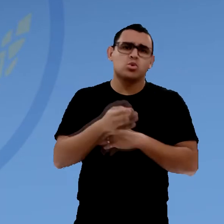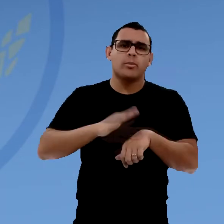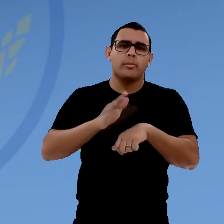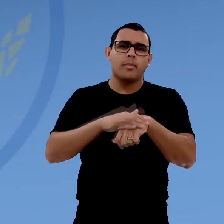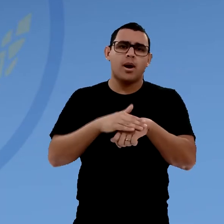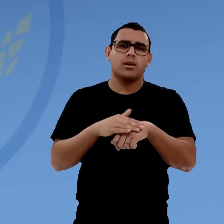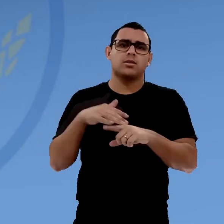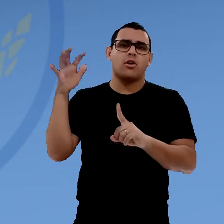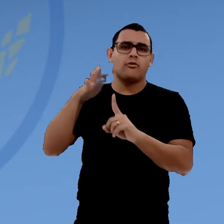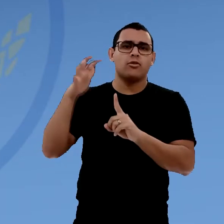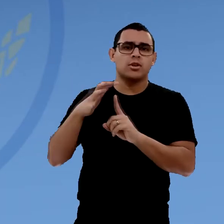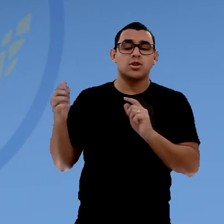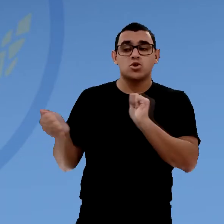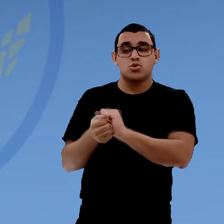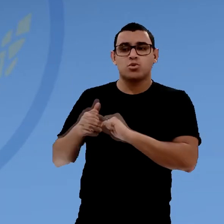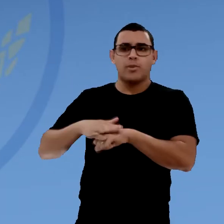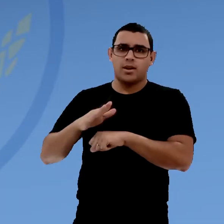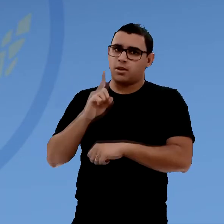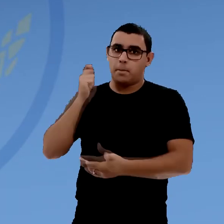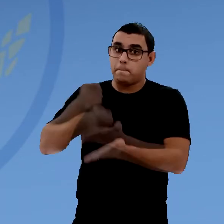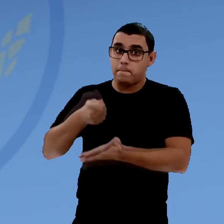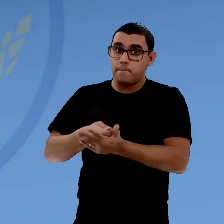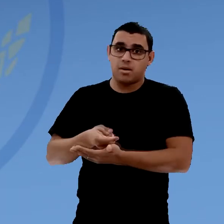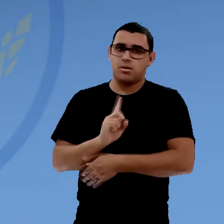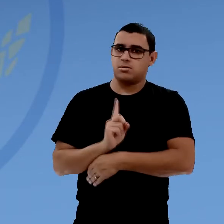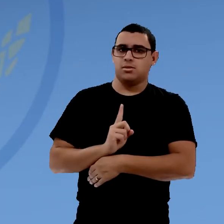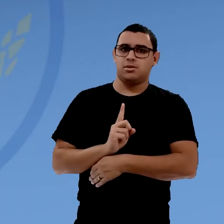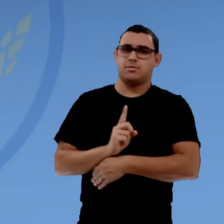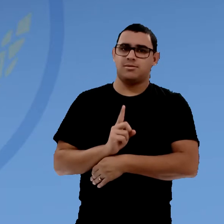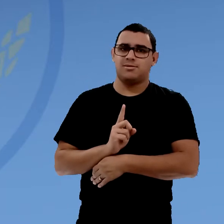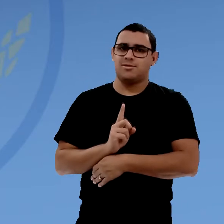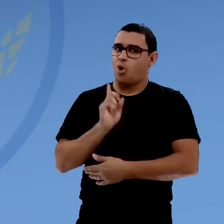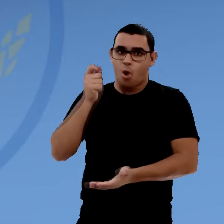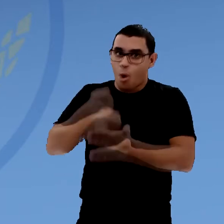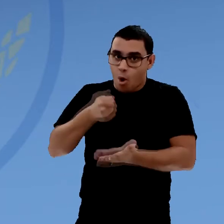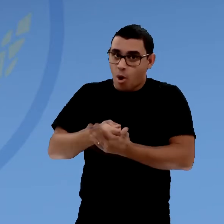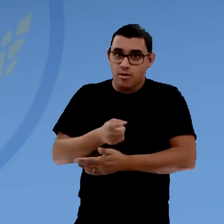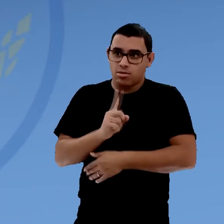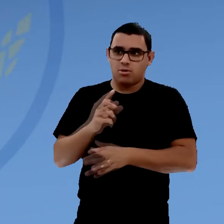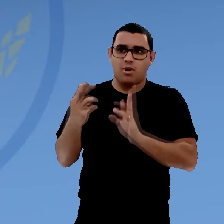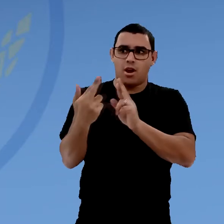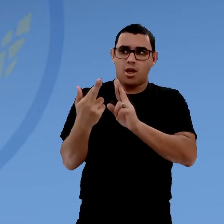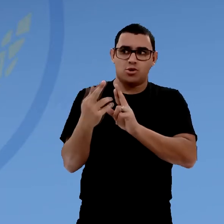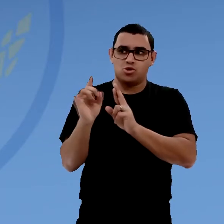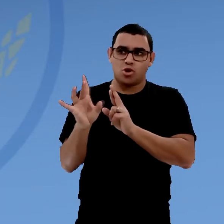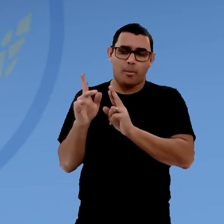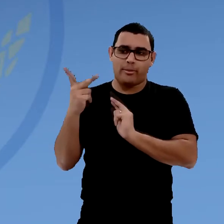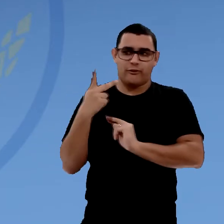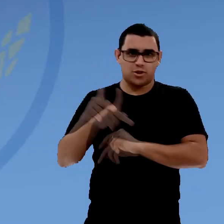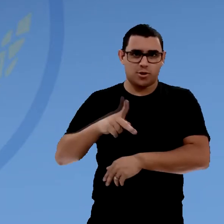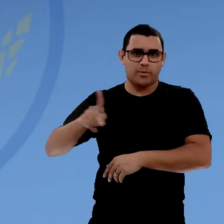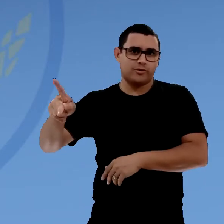geralmente há essa influência. Não significa que determina que um professor só pode conversar, ter relacionamento com outro professor,